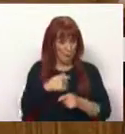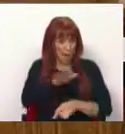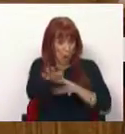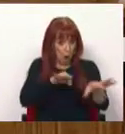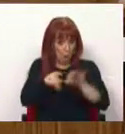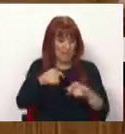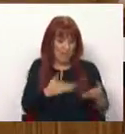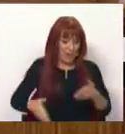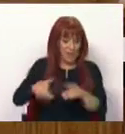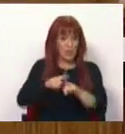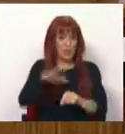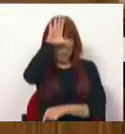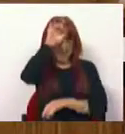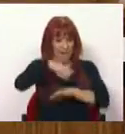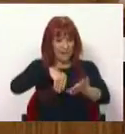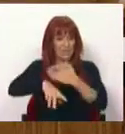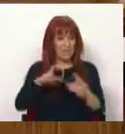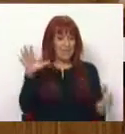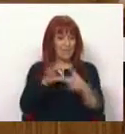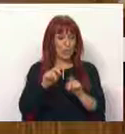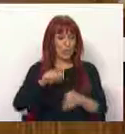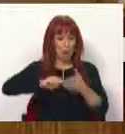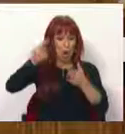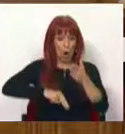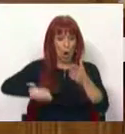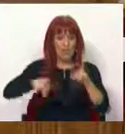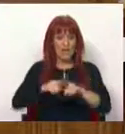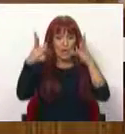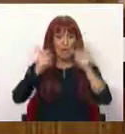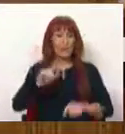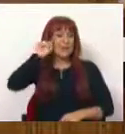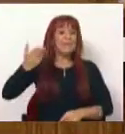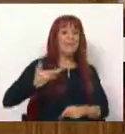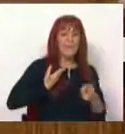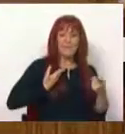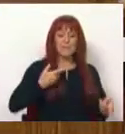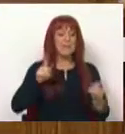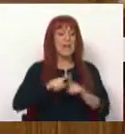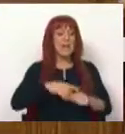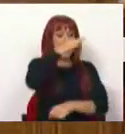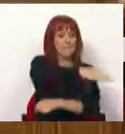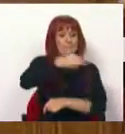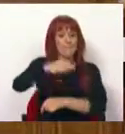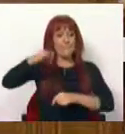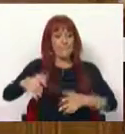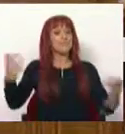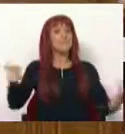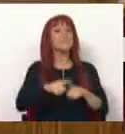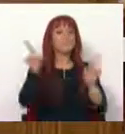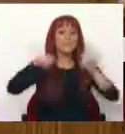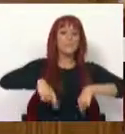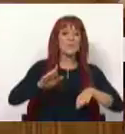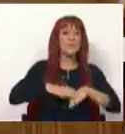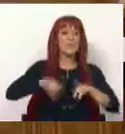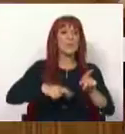opções estratégicas por parte do Governo relativamente ao Tratado Orçamental, relativamente ao déficit, relativamente às parcerias público-privadas e